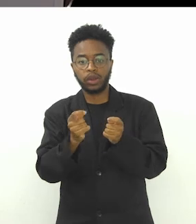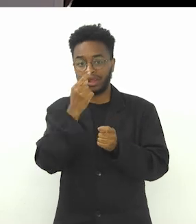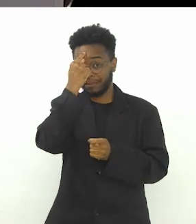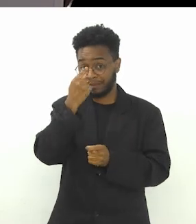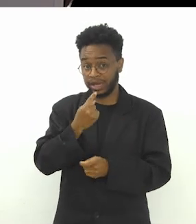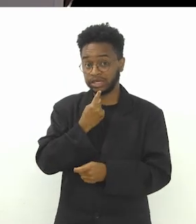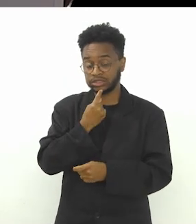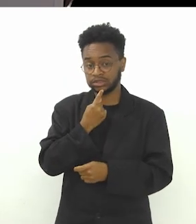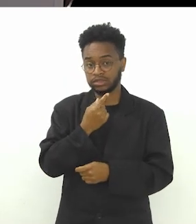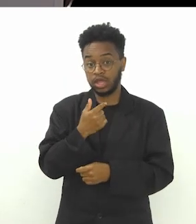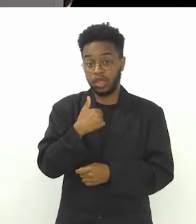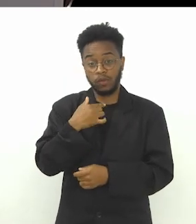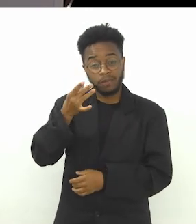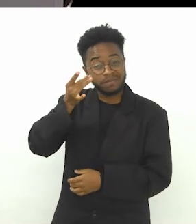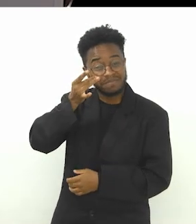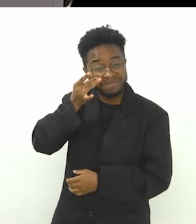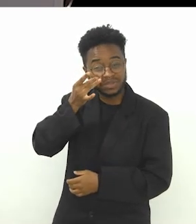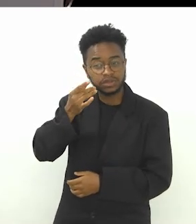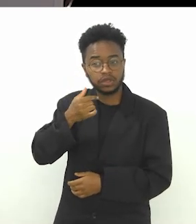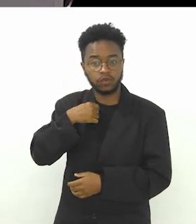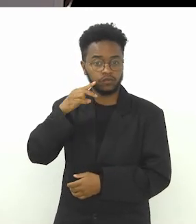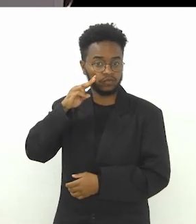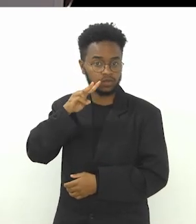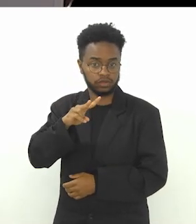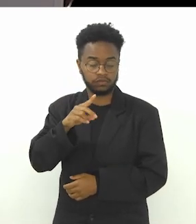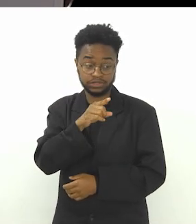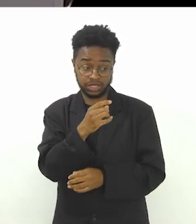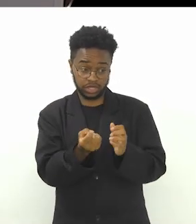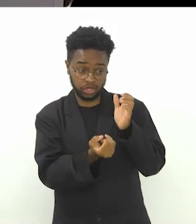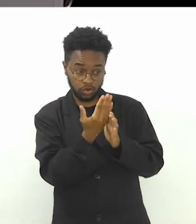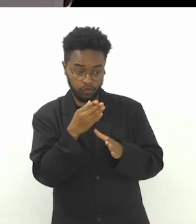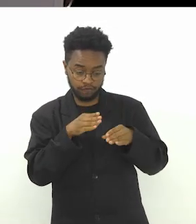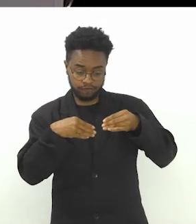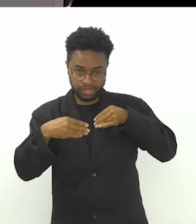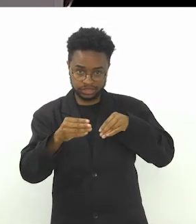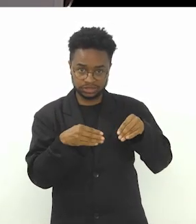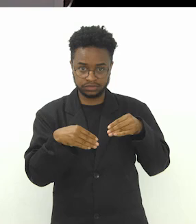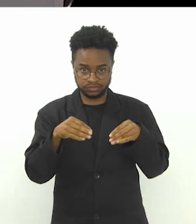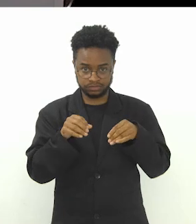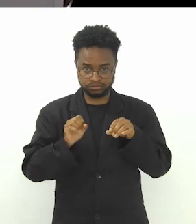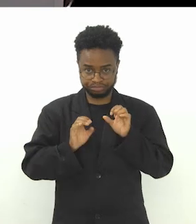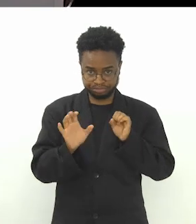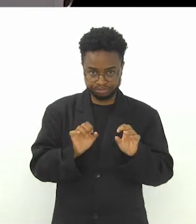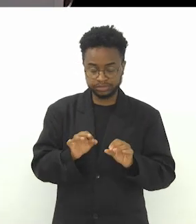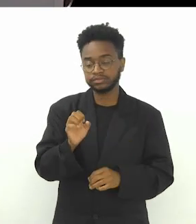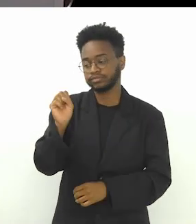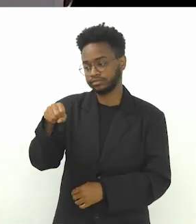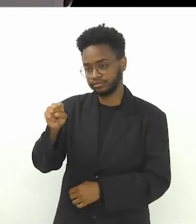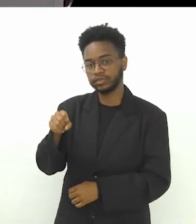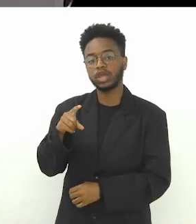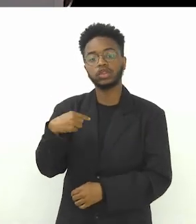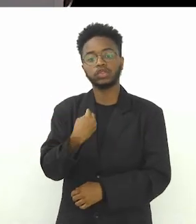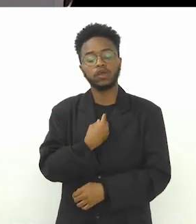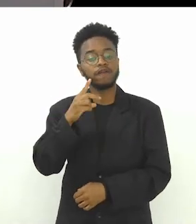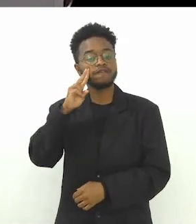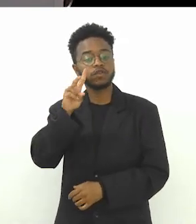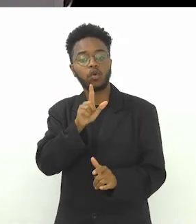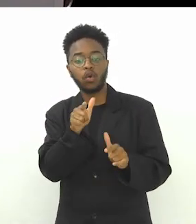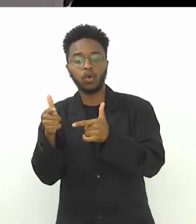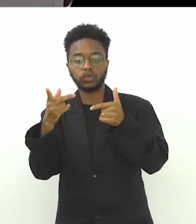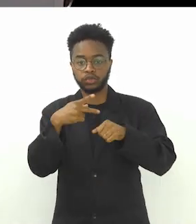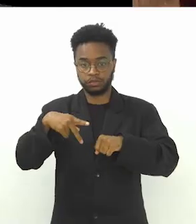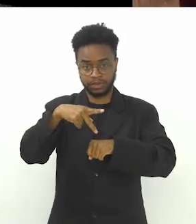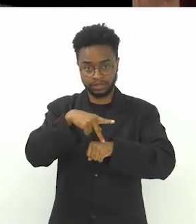Eu pessoalmente... Na verdade, você criou um painel de LED flexível. Flexível, sim. Na verdade, a gente tinha visto isso lá